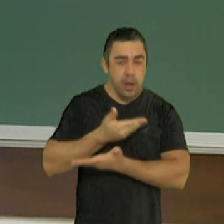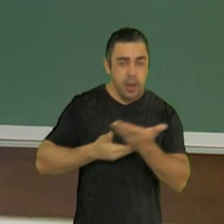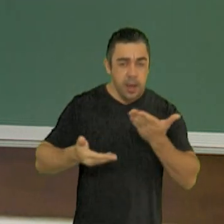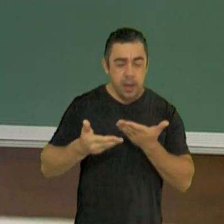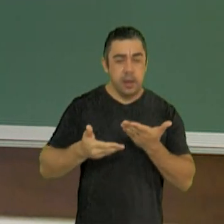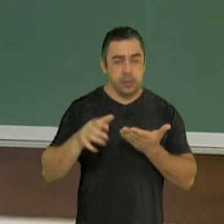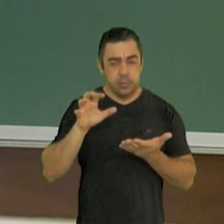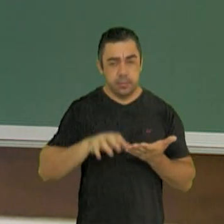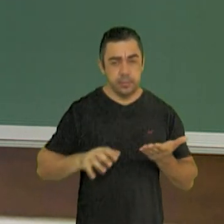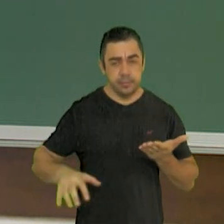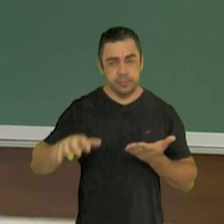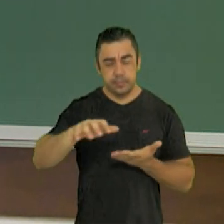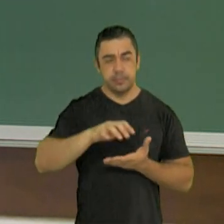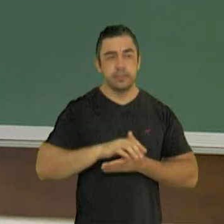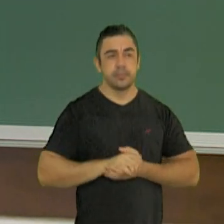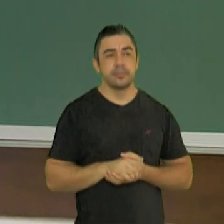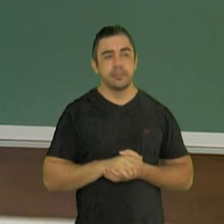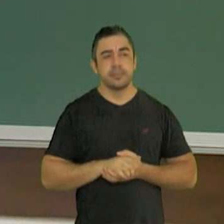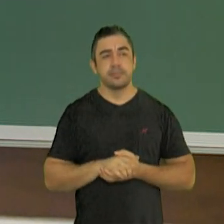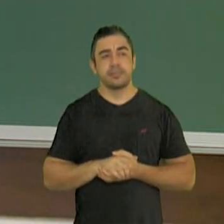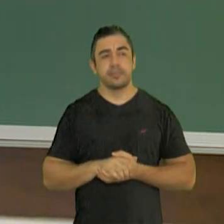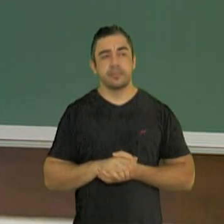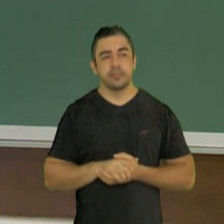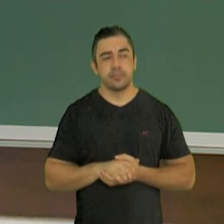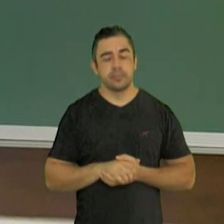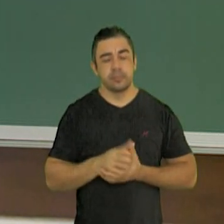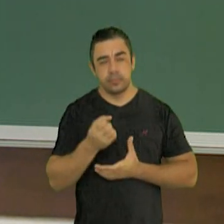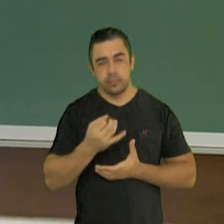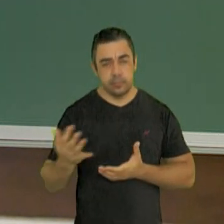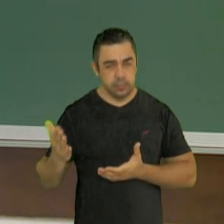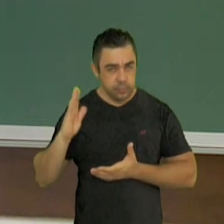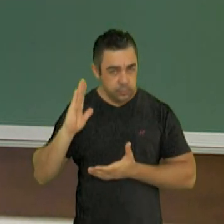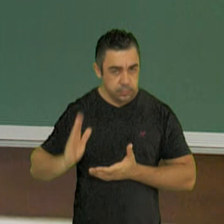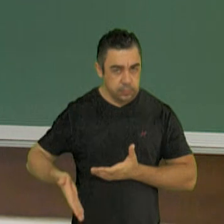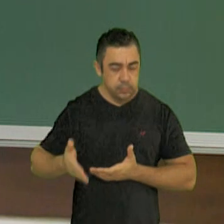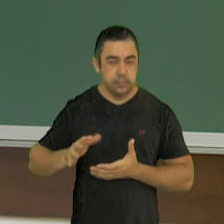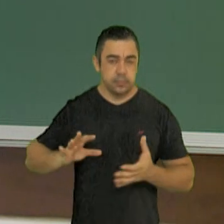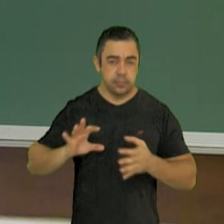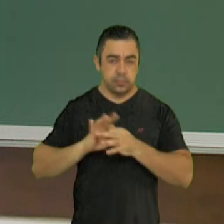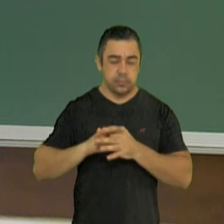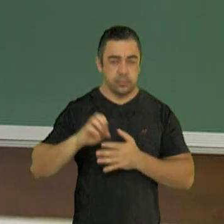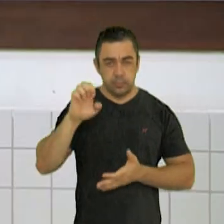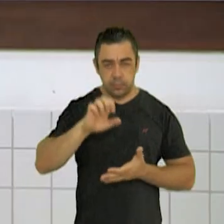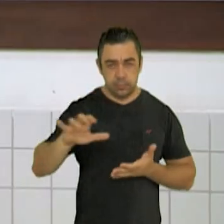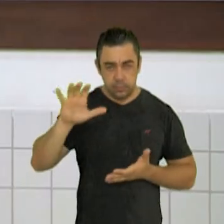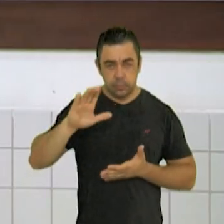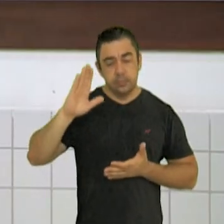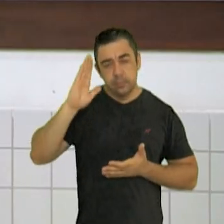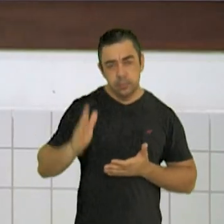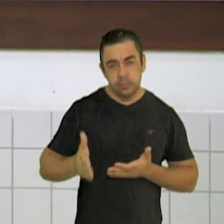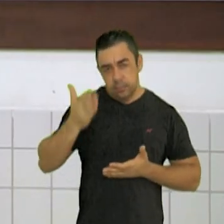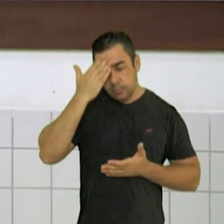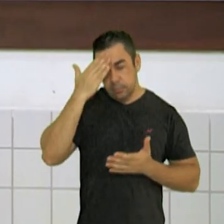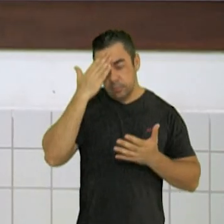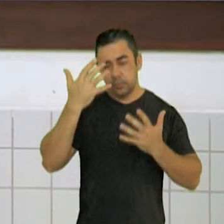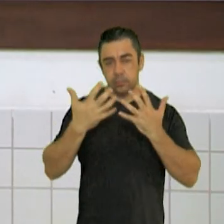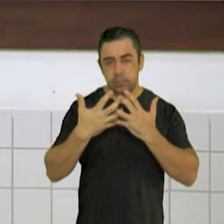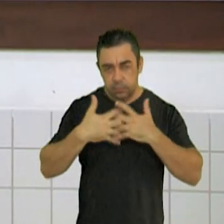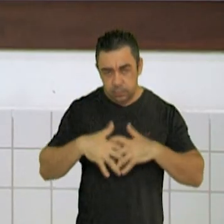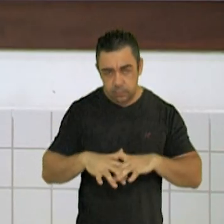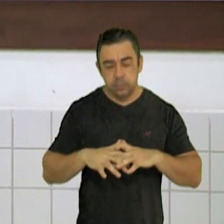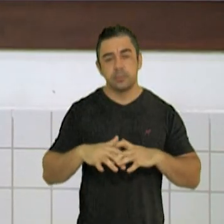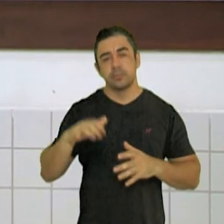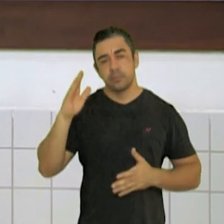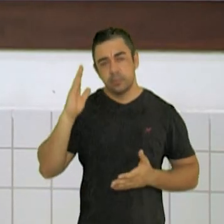com o espaço. Já alguns deles já fazem parte da União Europeia, já sabem como funciona, então já